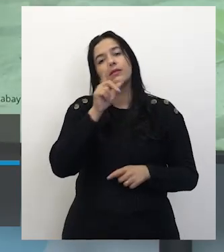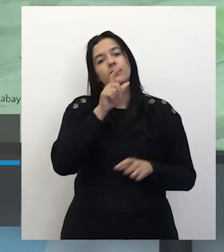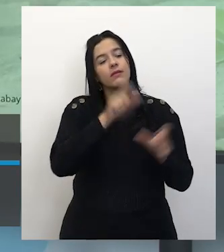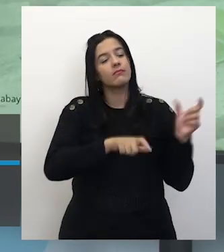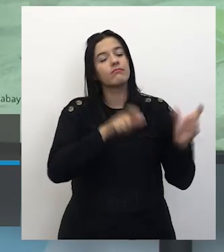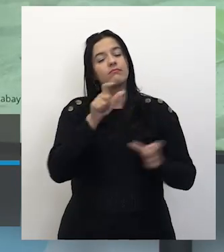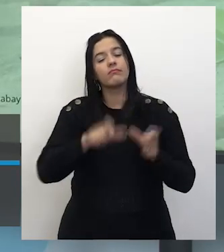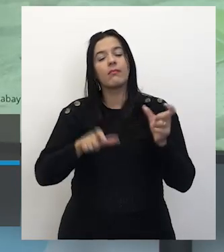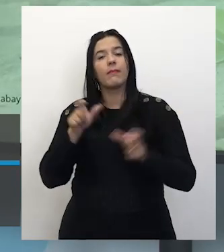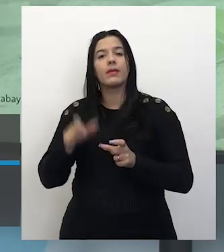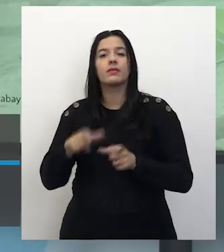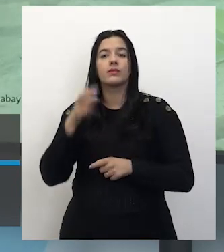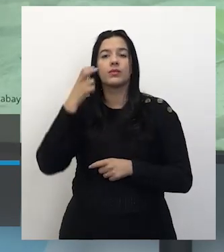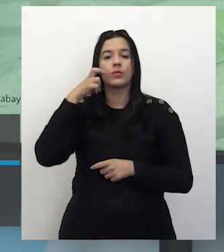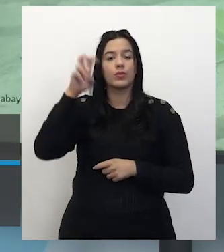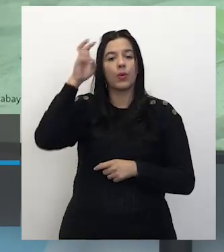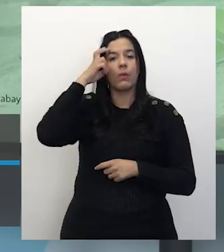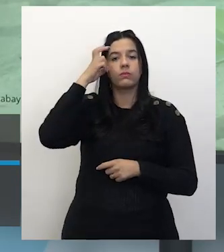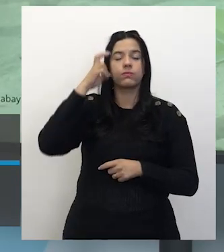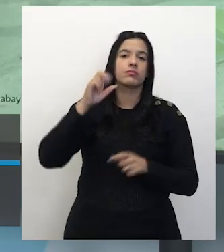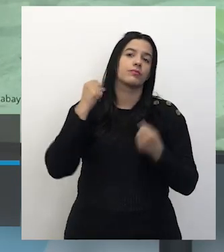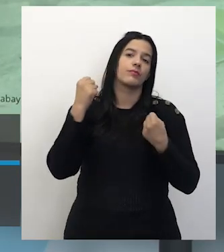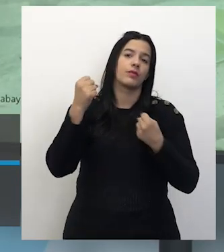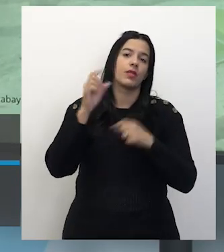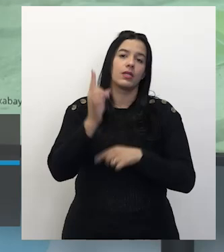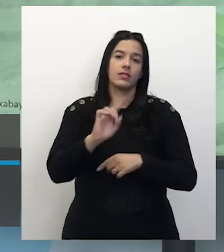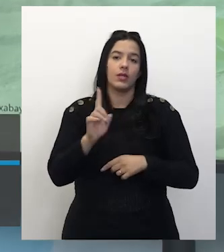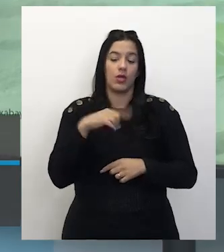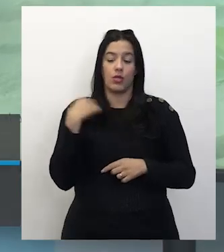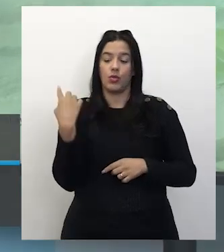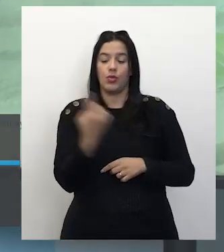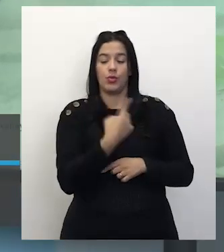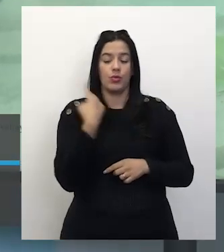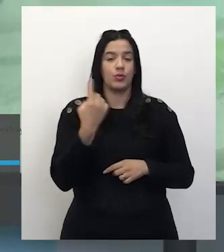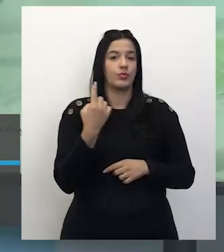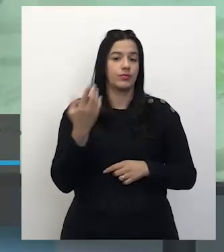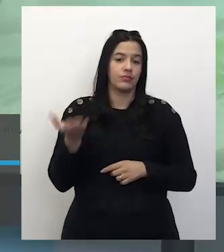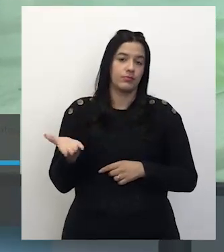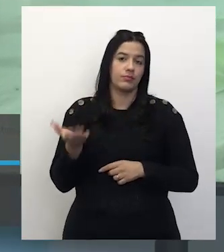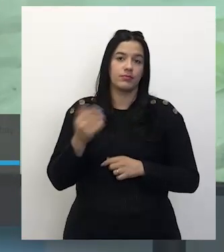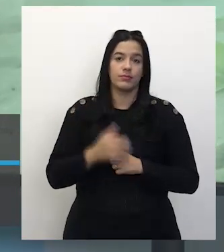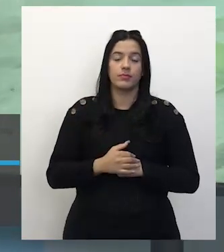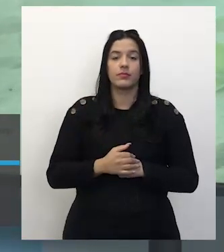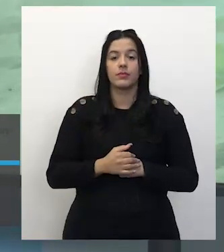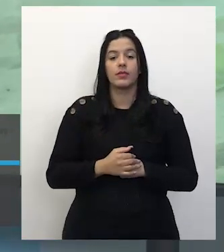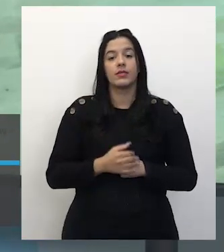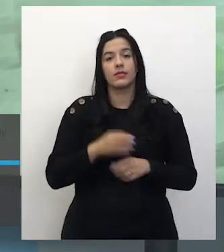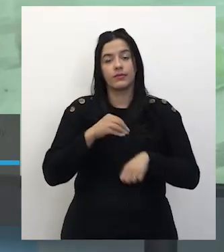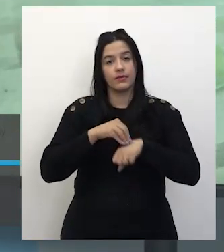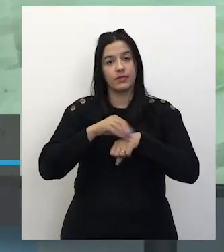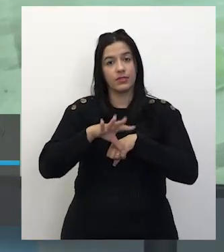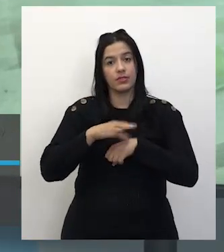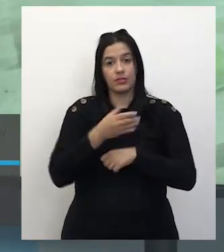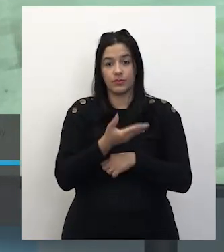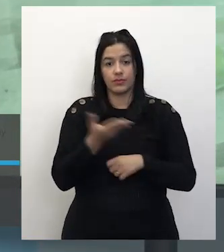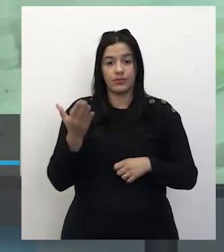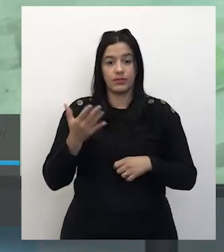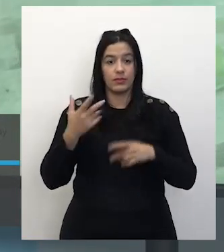gente, não é a cultura que a gente fortalece, e sim o famoso, né? Então fica aí a dica para a gente